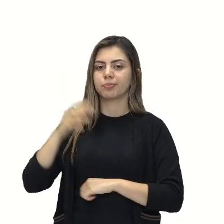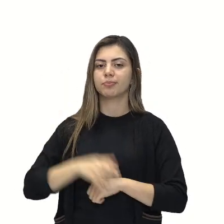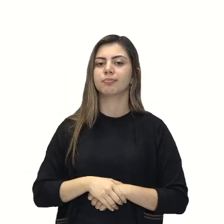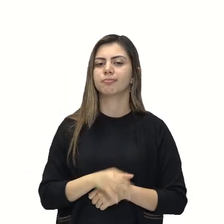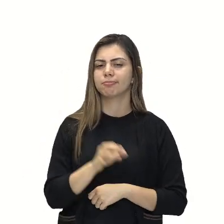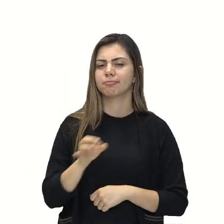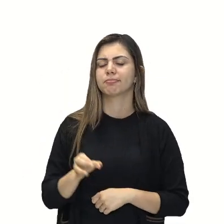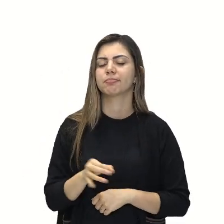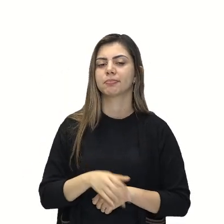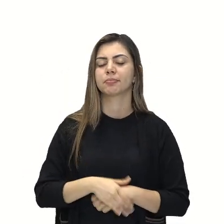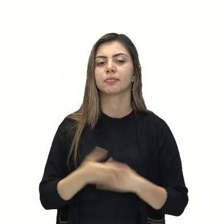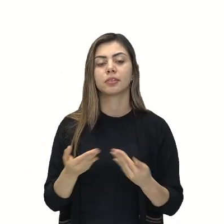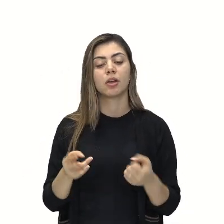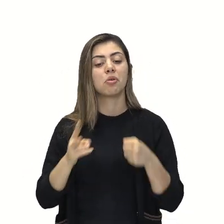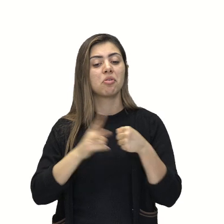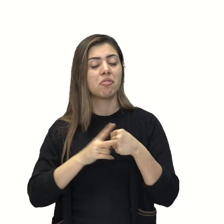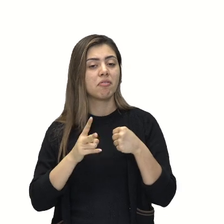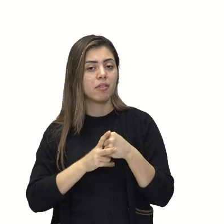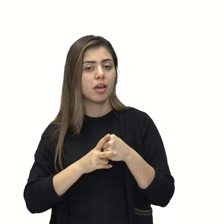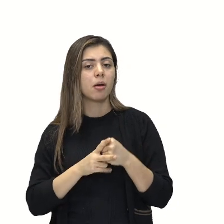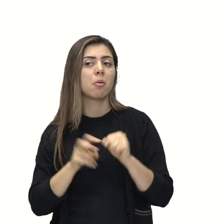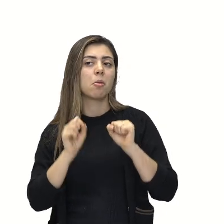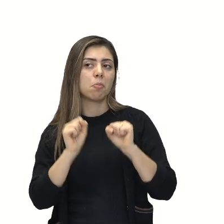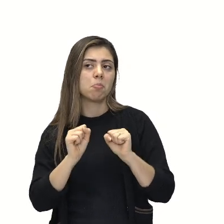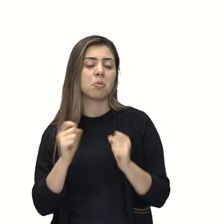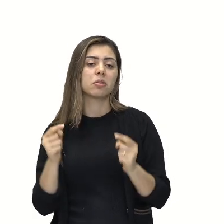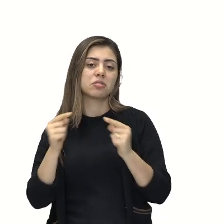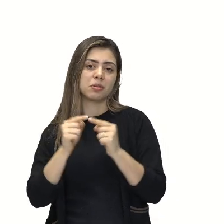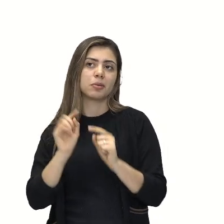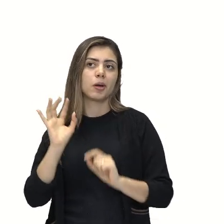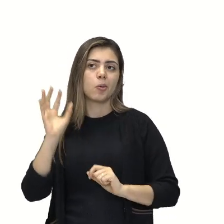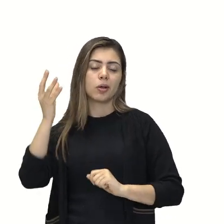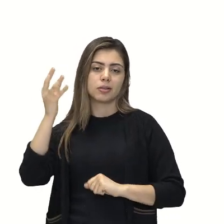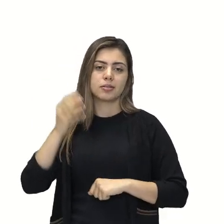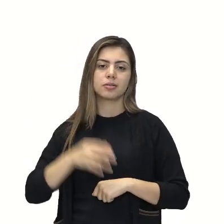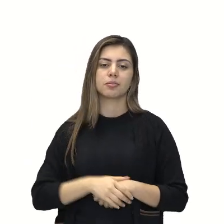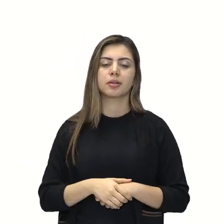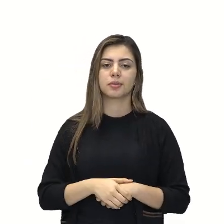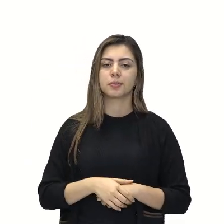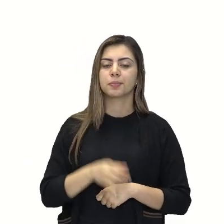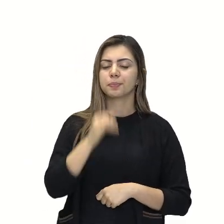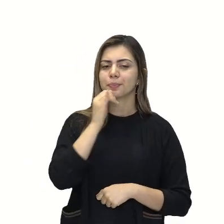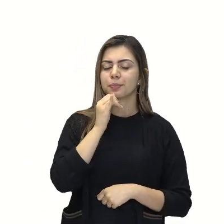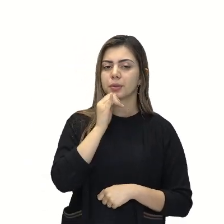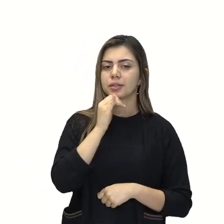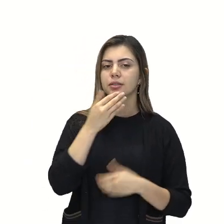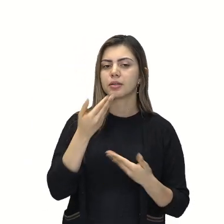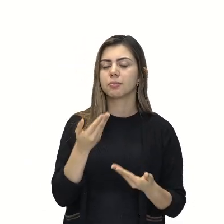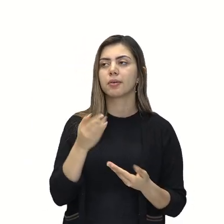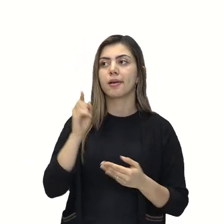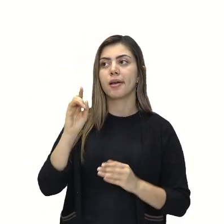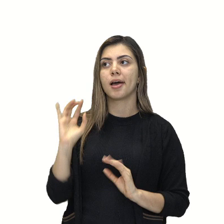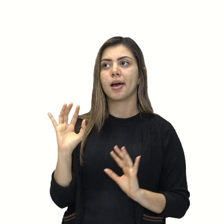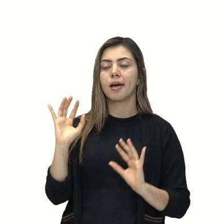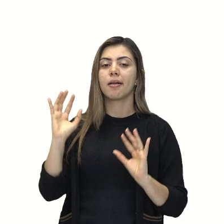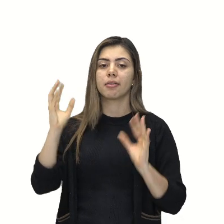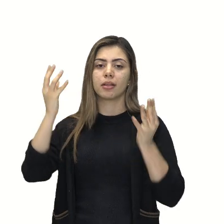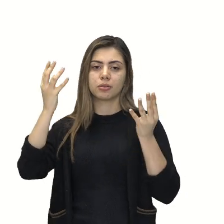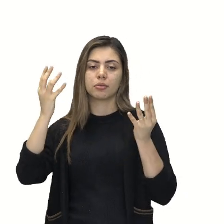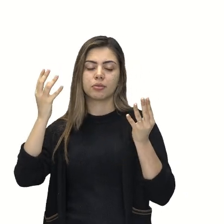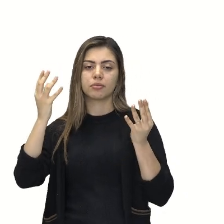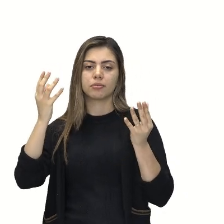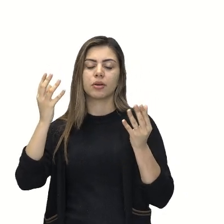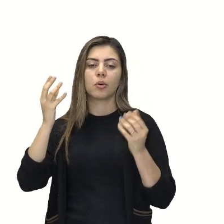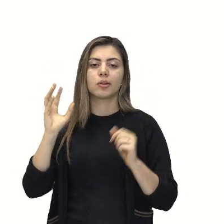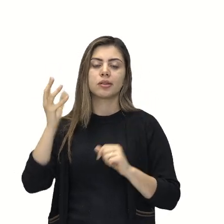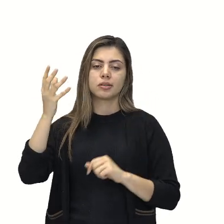Certo? O verbo também vai expressar fenômeno da natureza, ou seja, a natureza, através